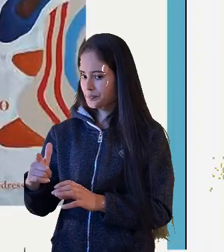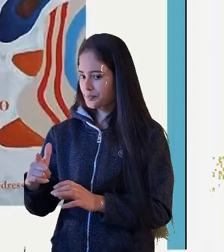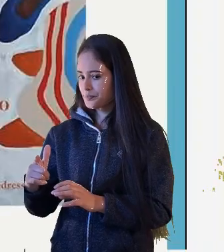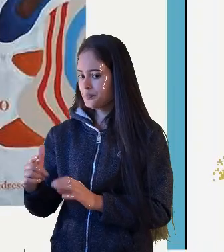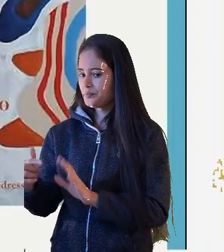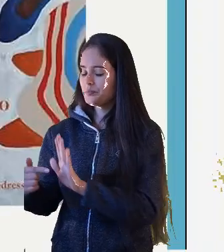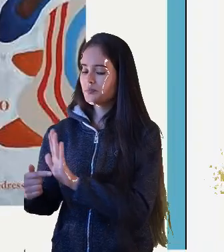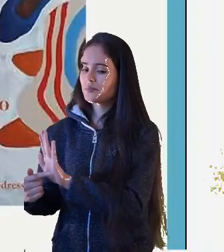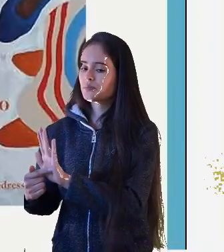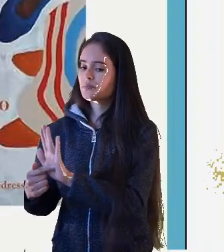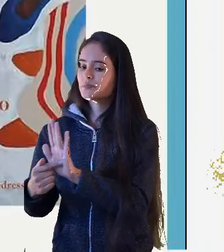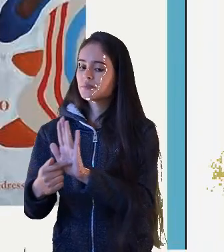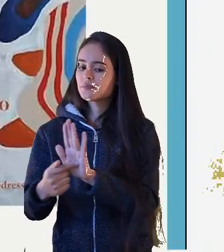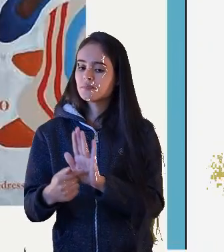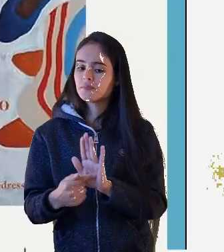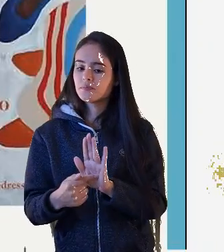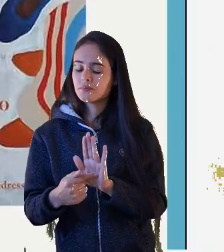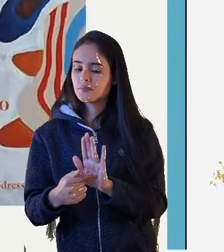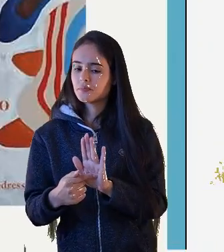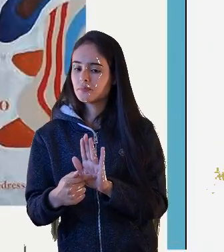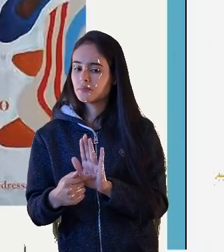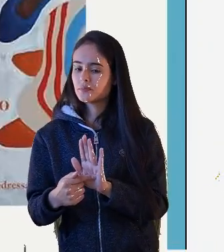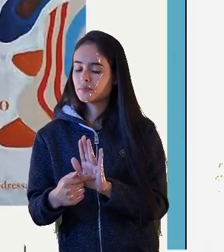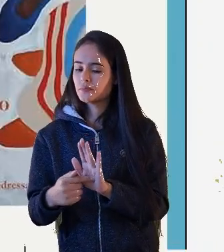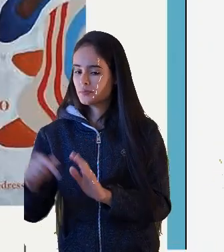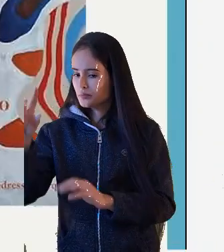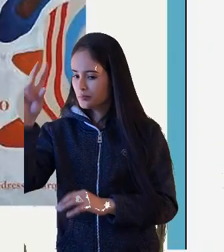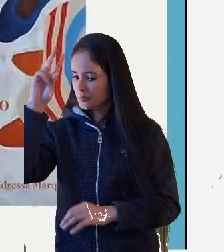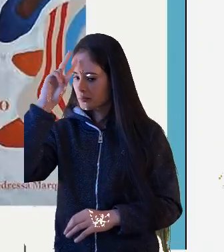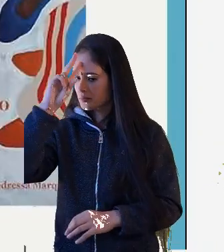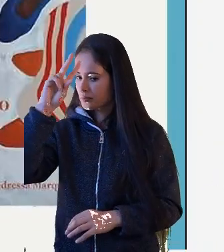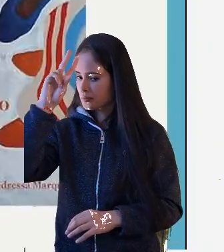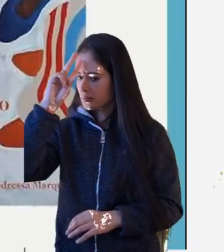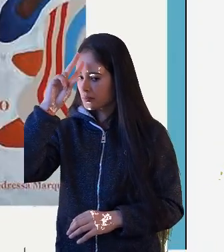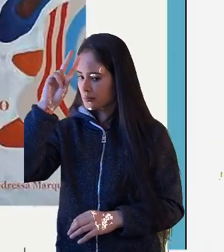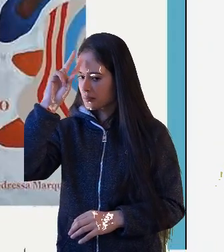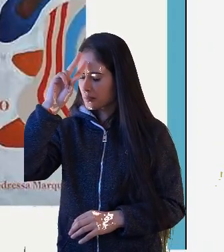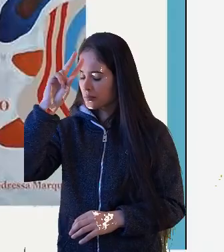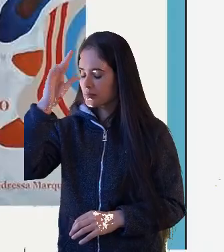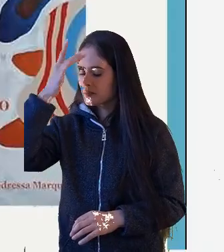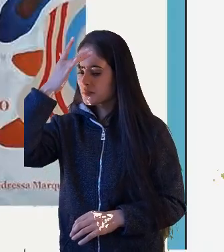viver, chegar, é muito interessante, porque o Jefferson, ele